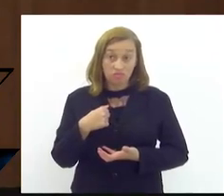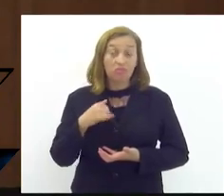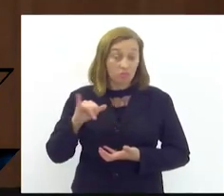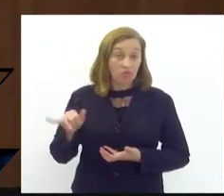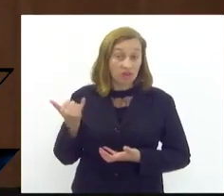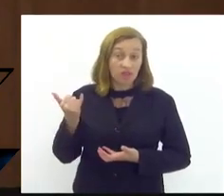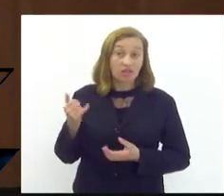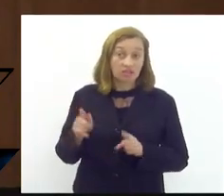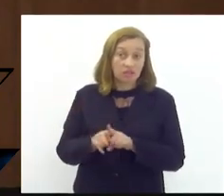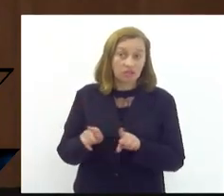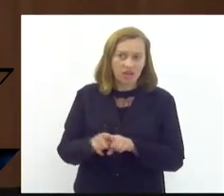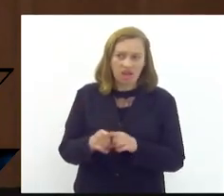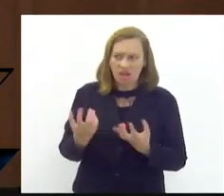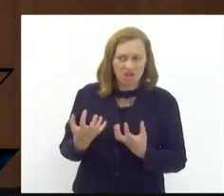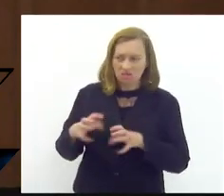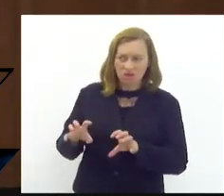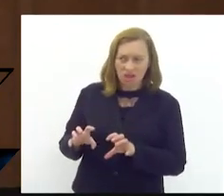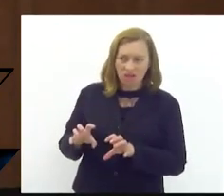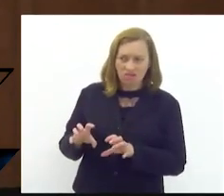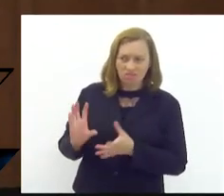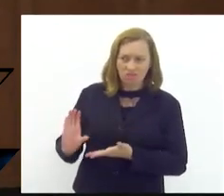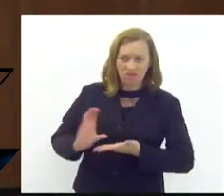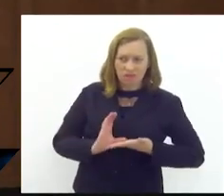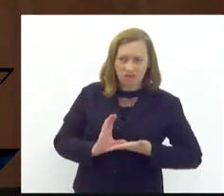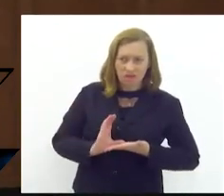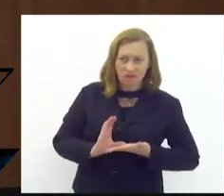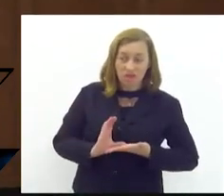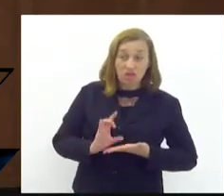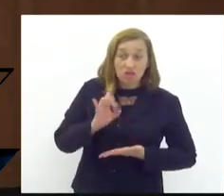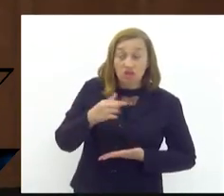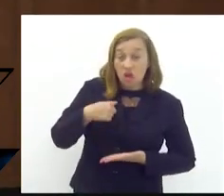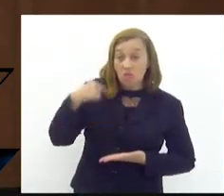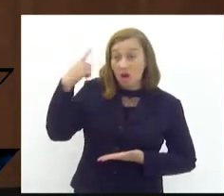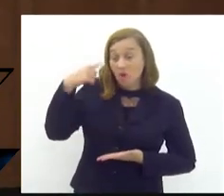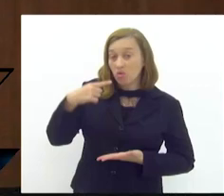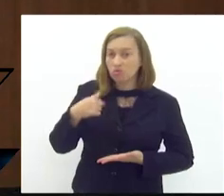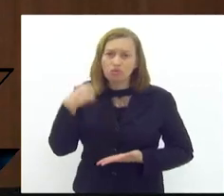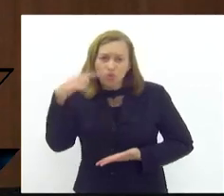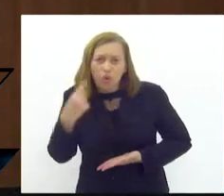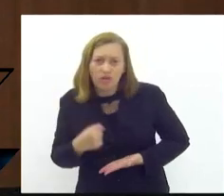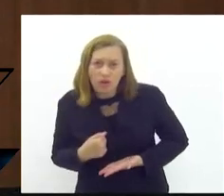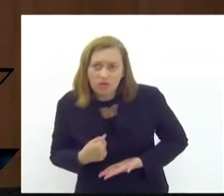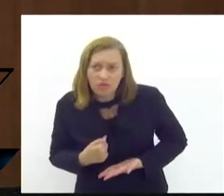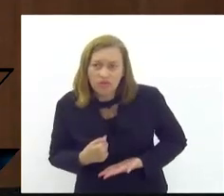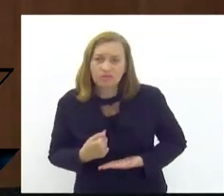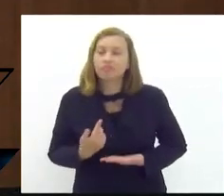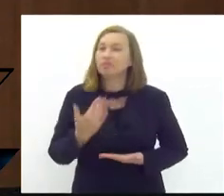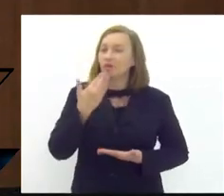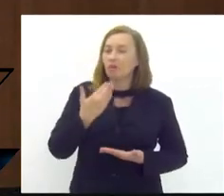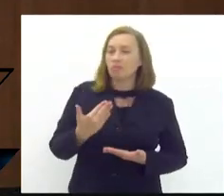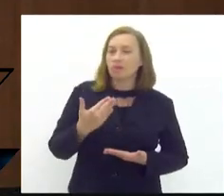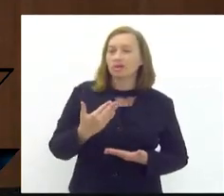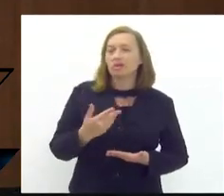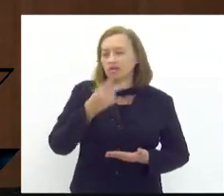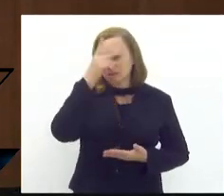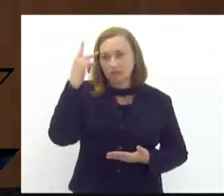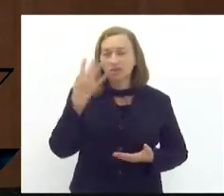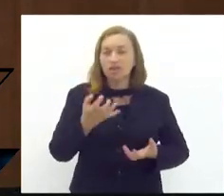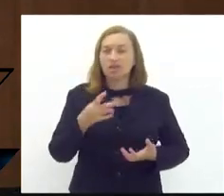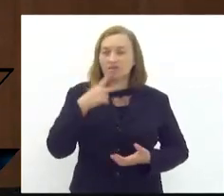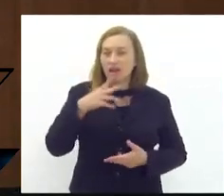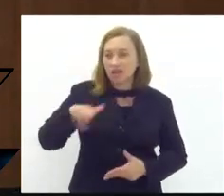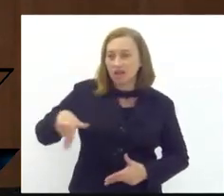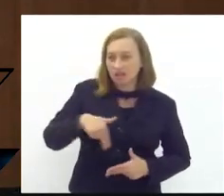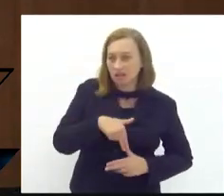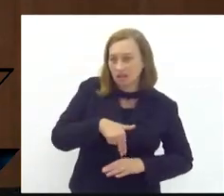E aí eu não quero ter benefício Só se eu for maluco eu tô doido e aí eu peço as pessoas eu quero falar aqui na